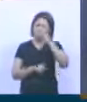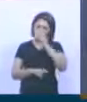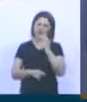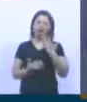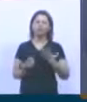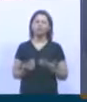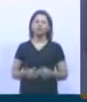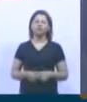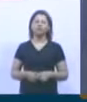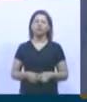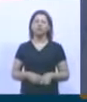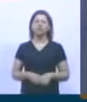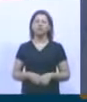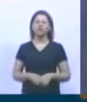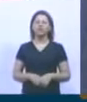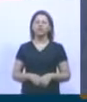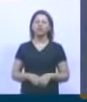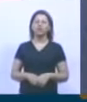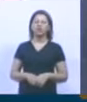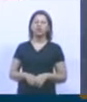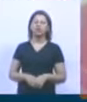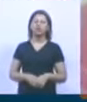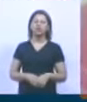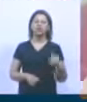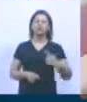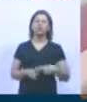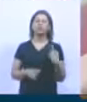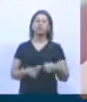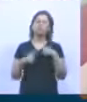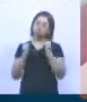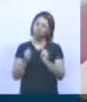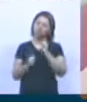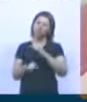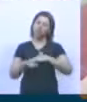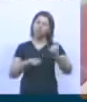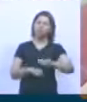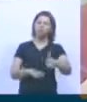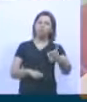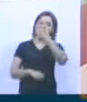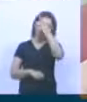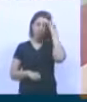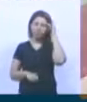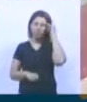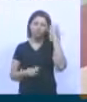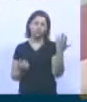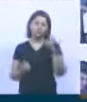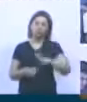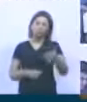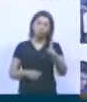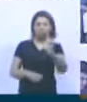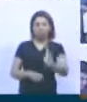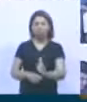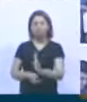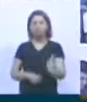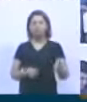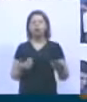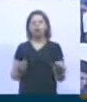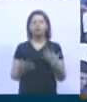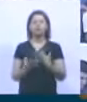He could have got a priest from the parish where he was. Porque eles poderiam ter chamado o pároco onde eles estavam, onde era o hospital,